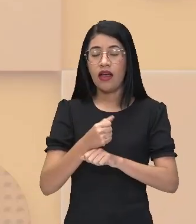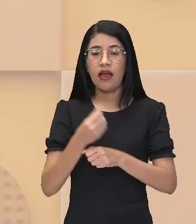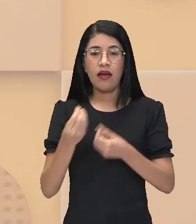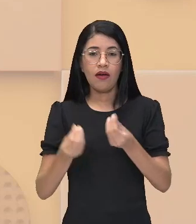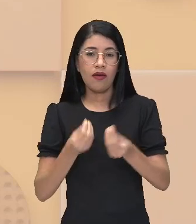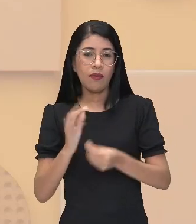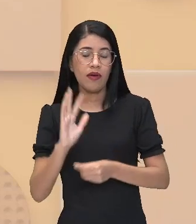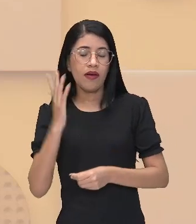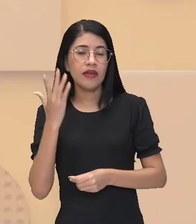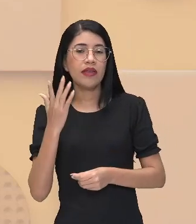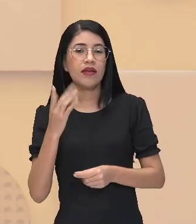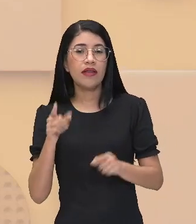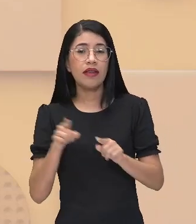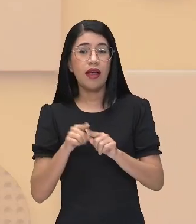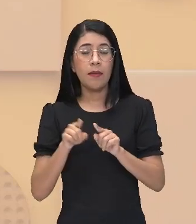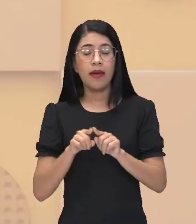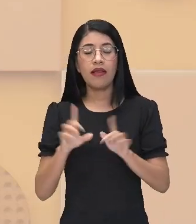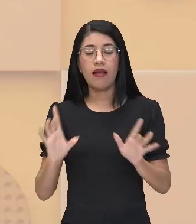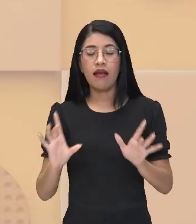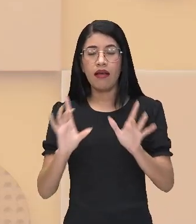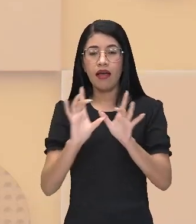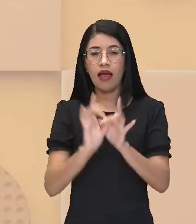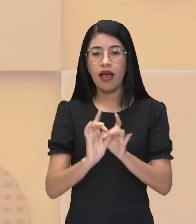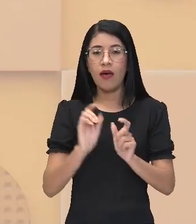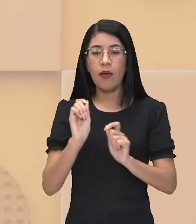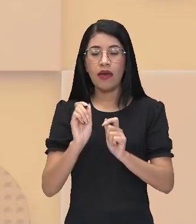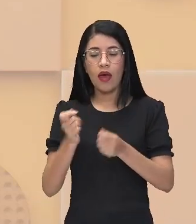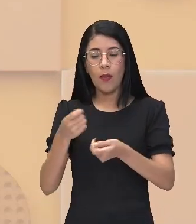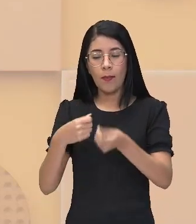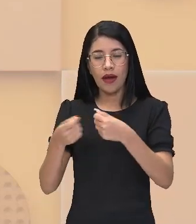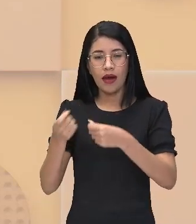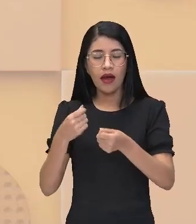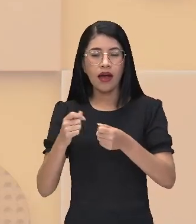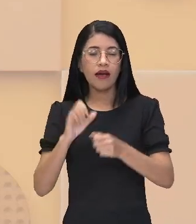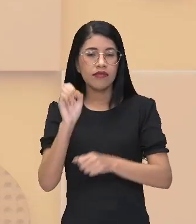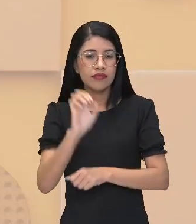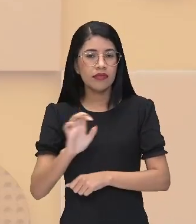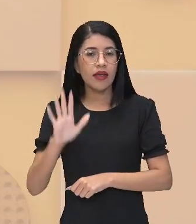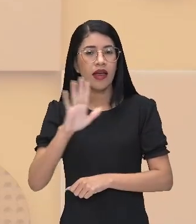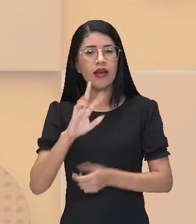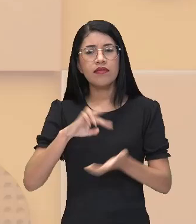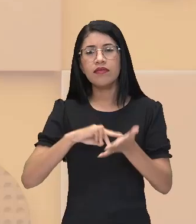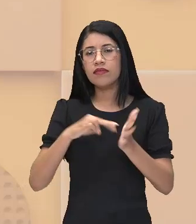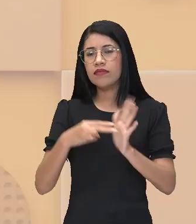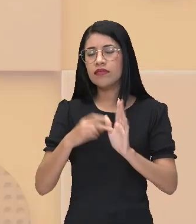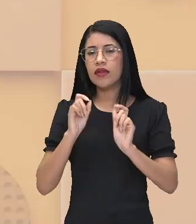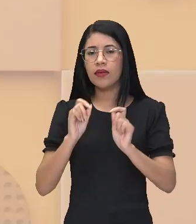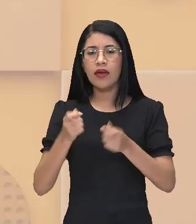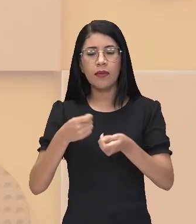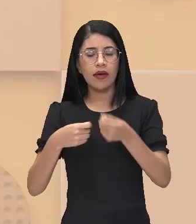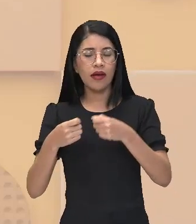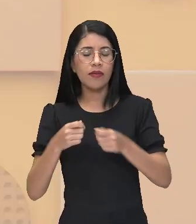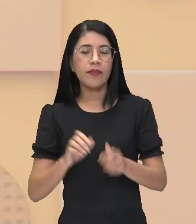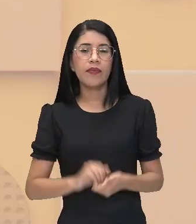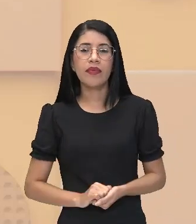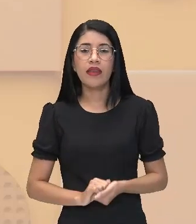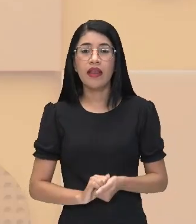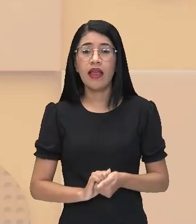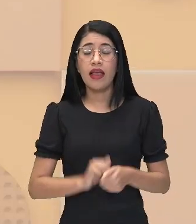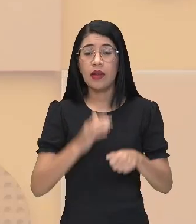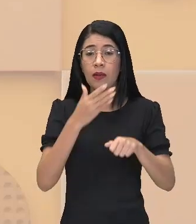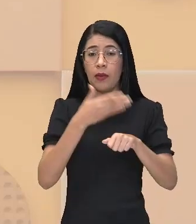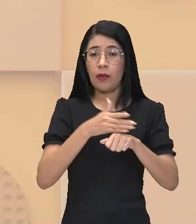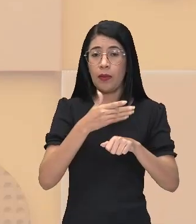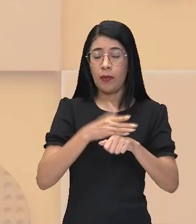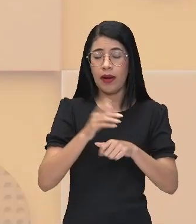estava intimamente ligada ao contexto do mercantilismo europeu. O que é o mercantilismo? É um conjunto de práticas